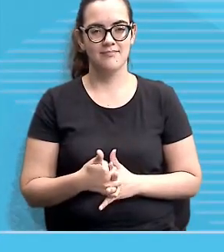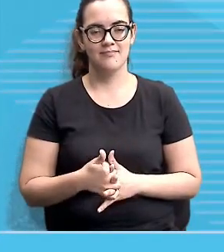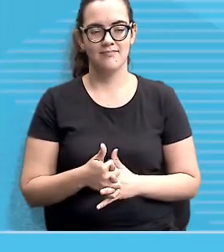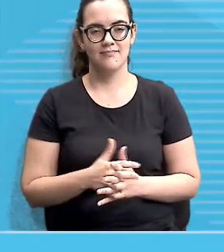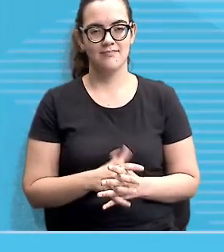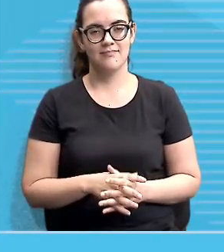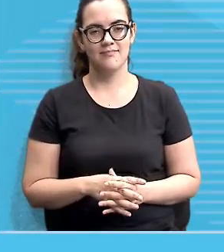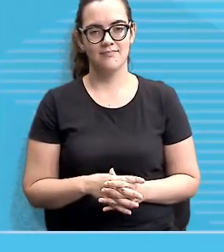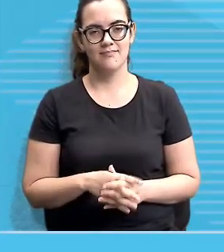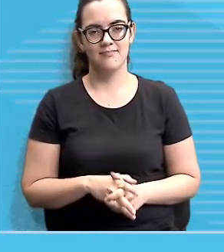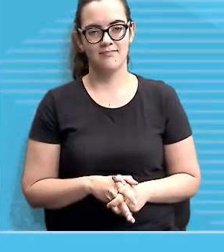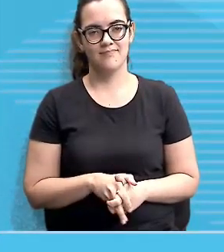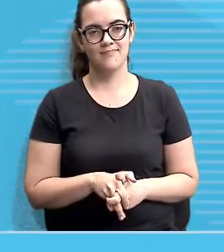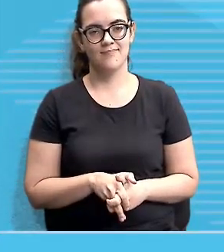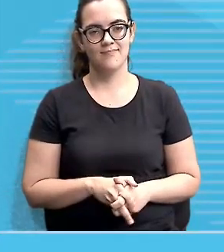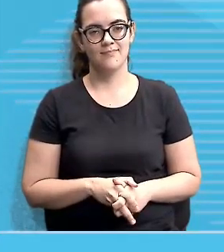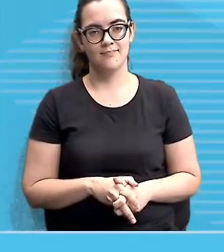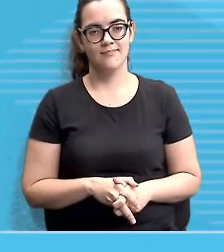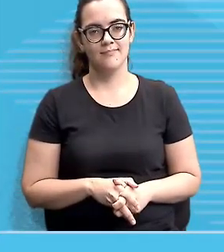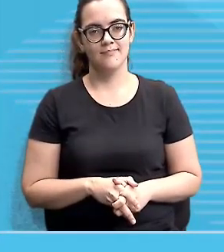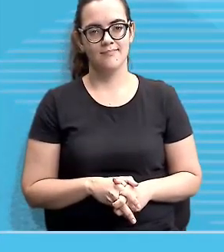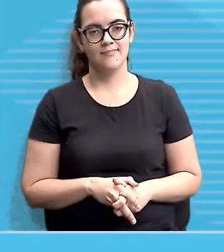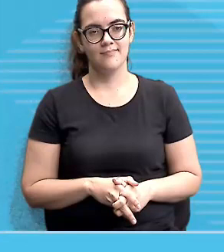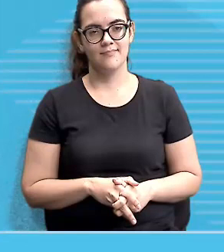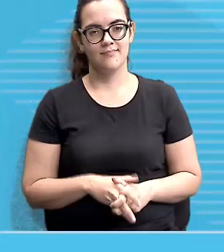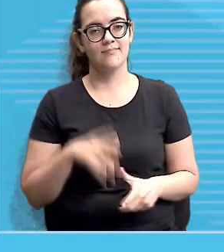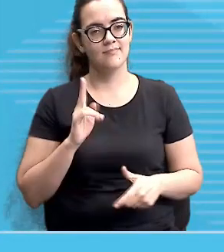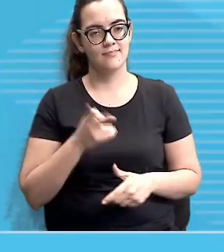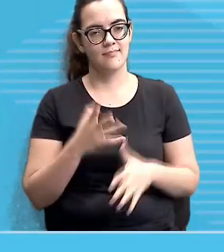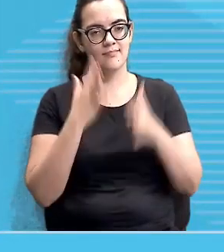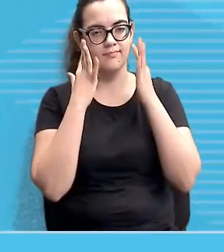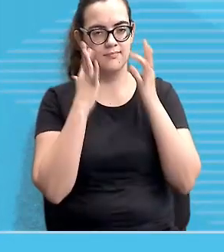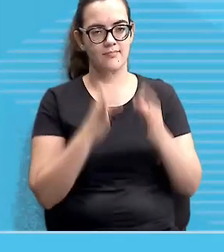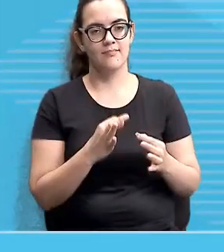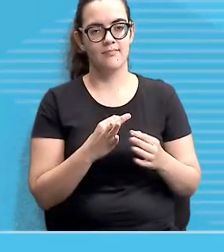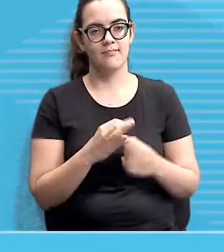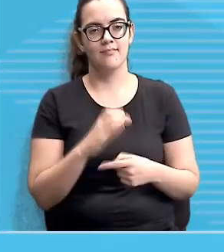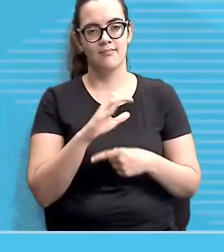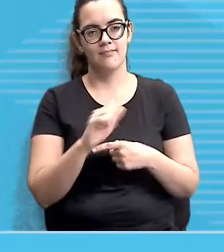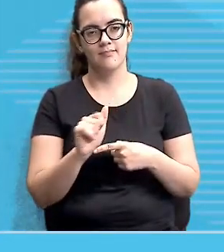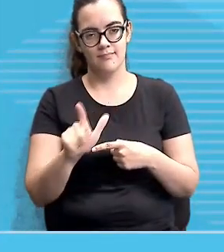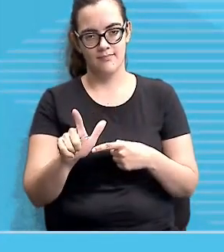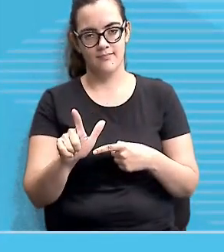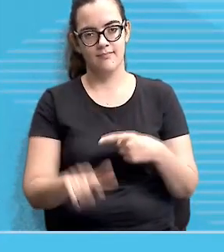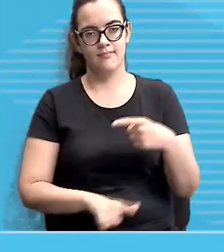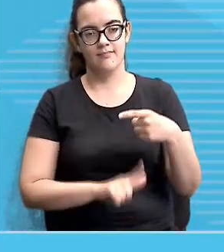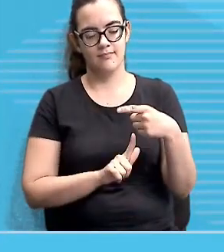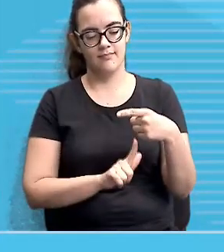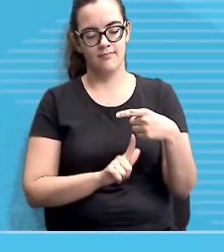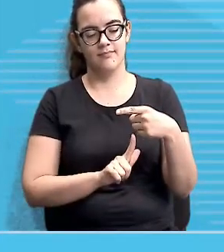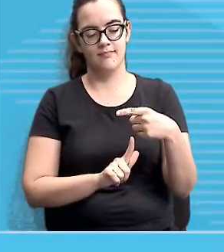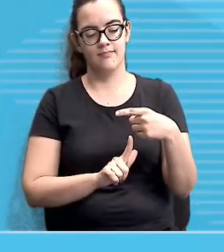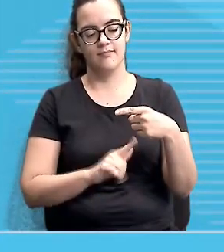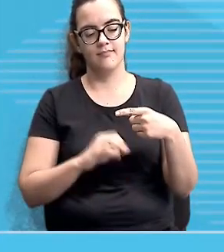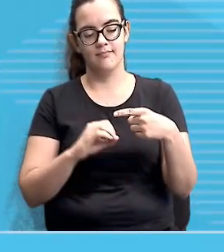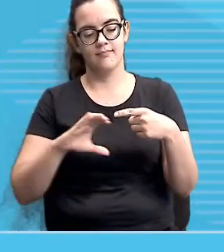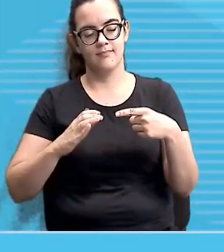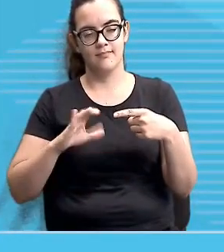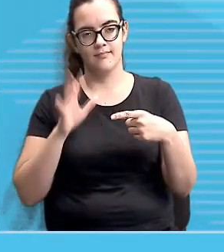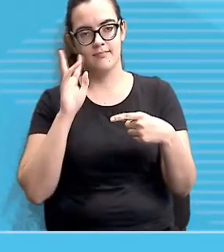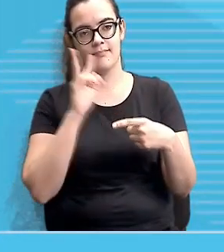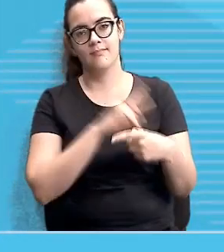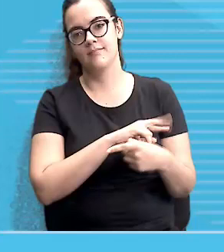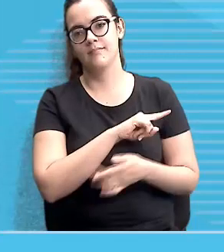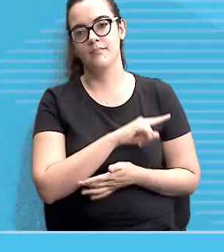por grama vezes graus Celsius tá Cuidado com essas divisões